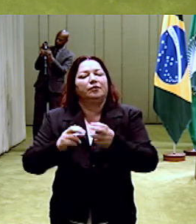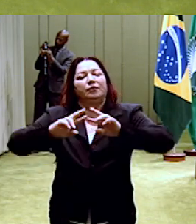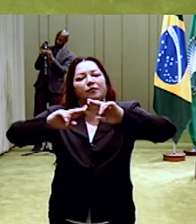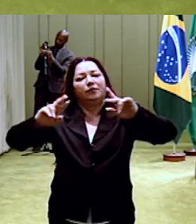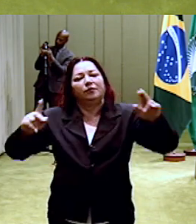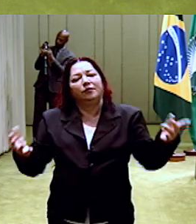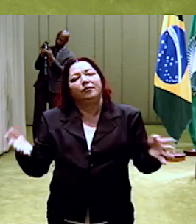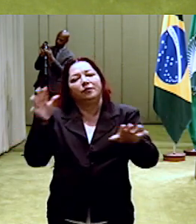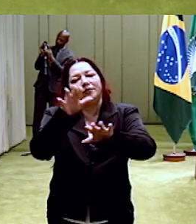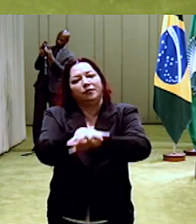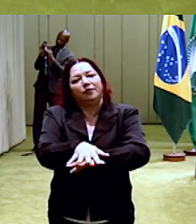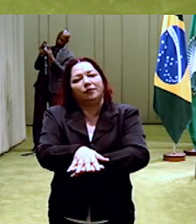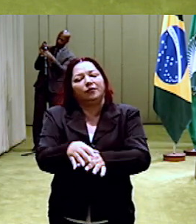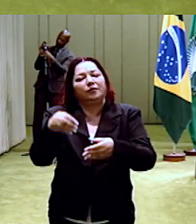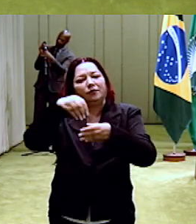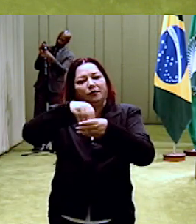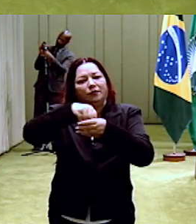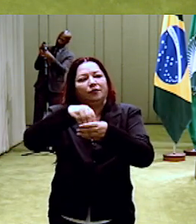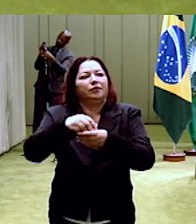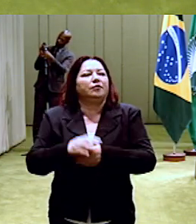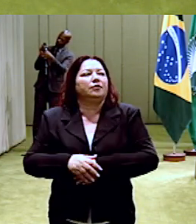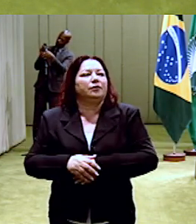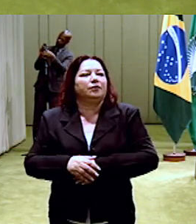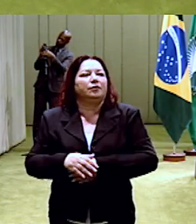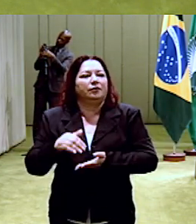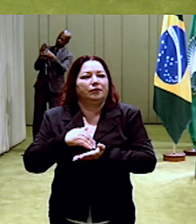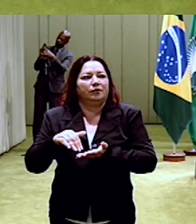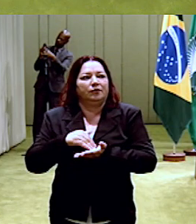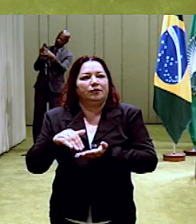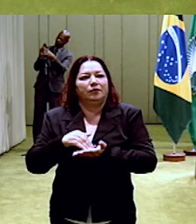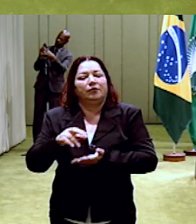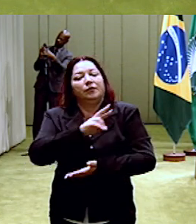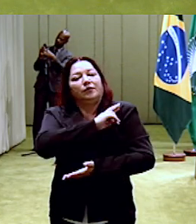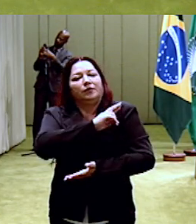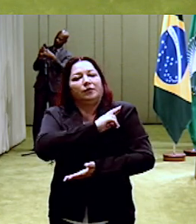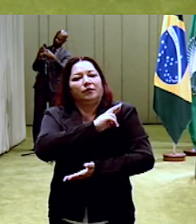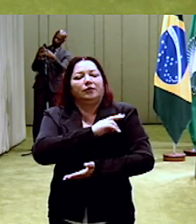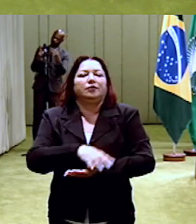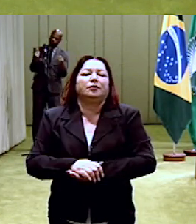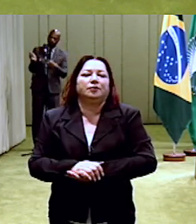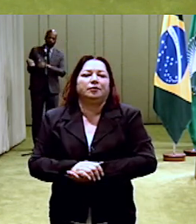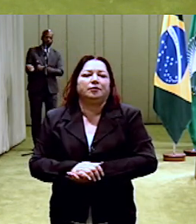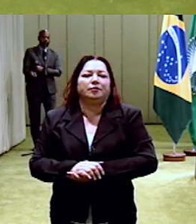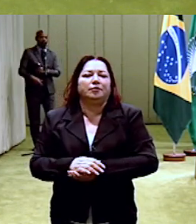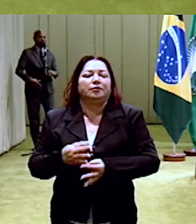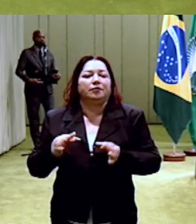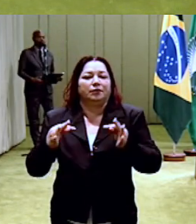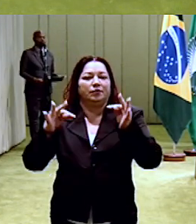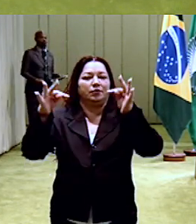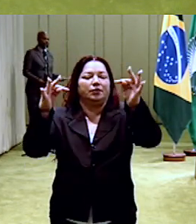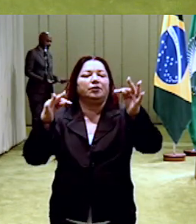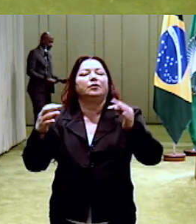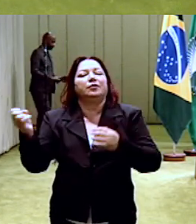Inclusão, o papel do setor privado. Como secretário responsável pela parte de promoção comercial, ciência, tecnologia, inovação